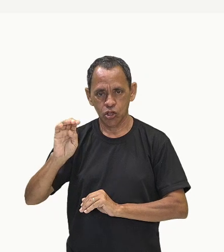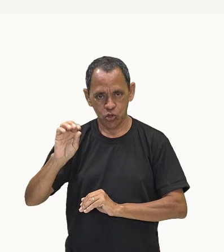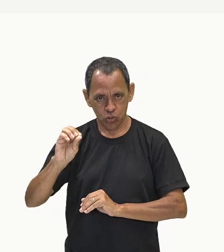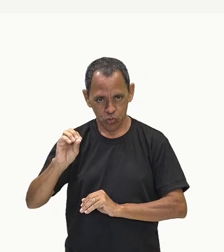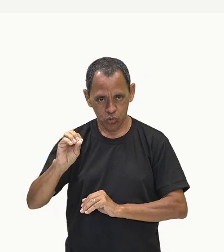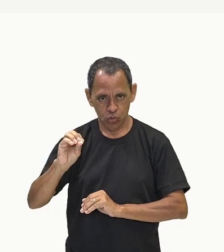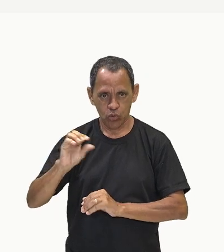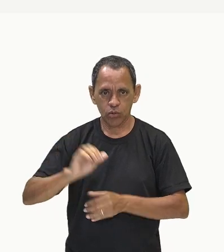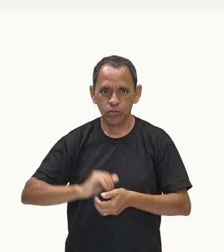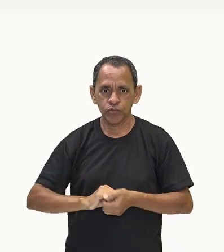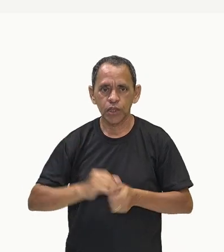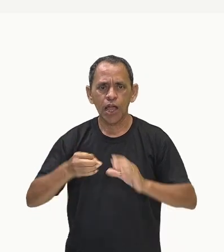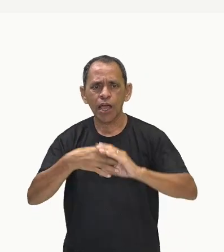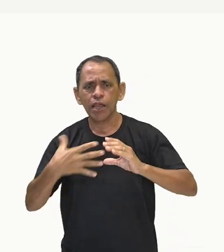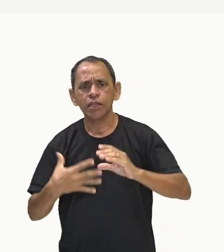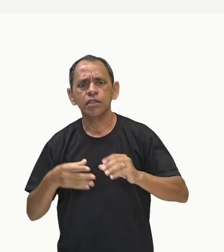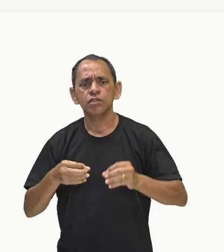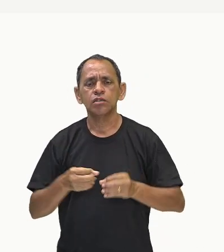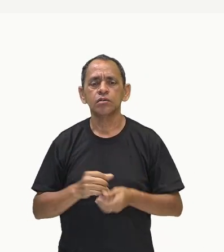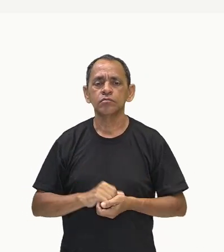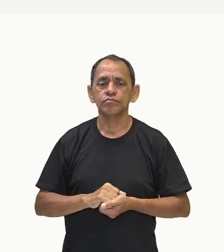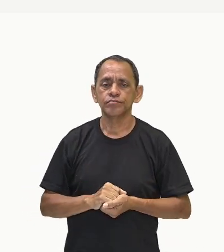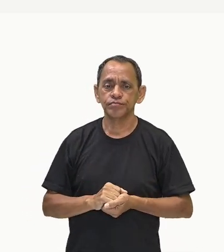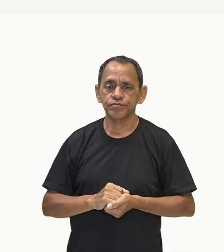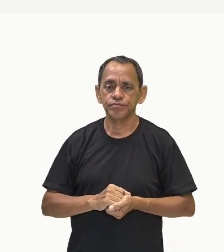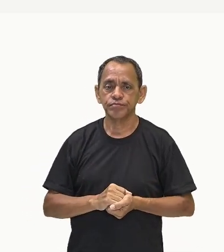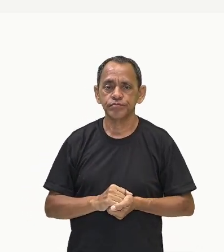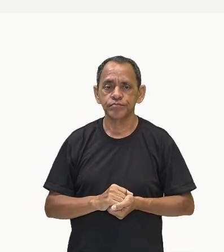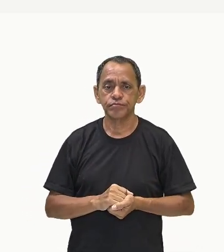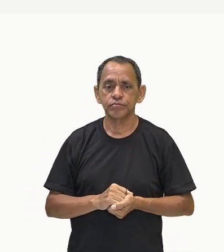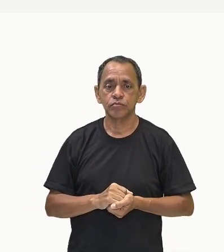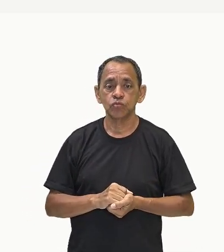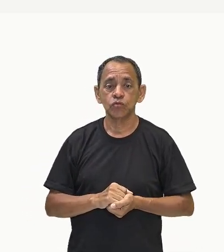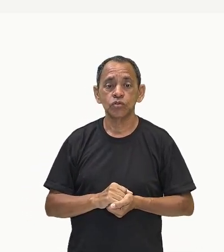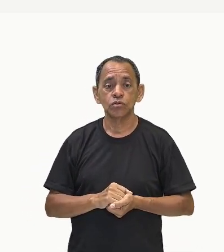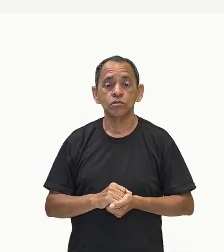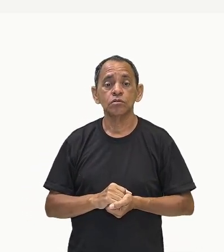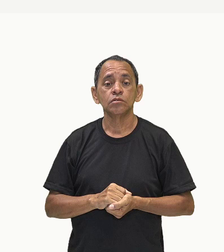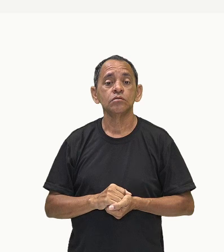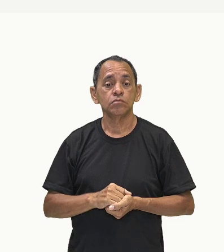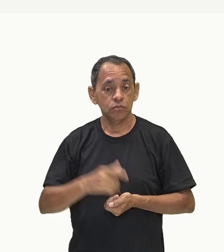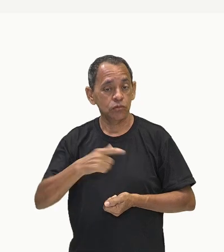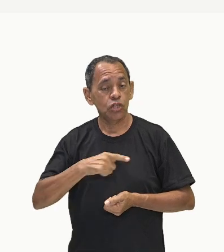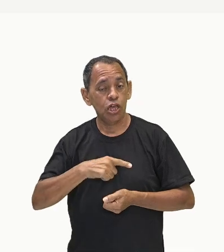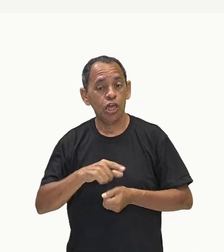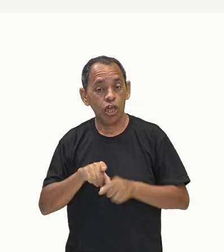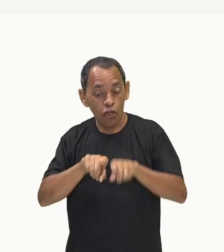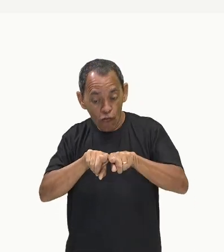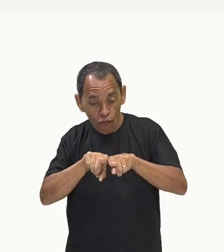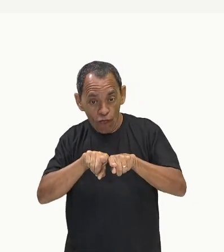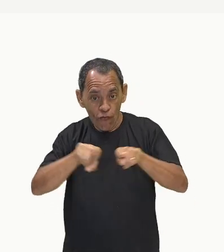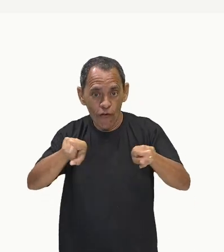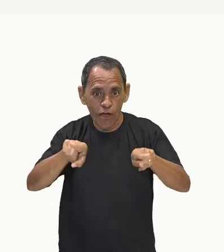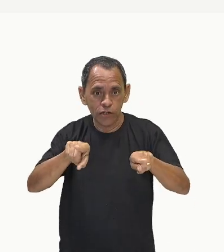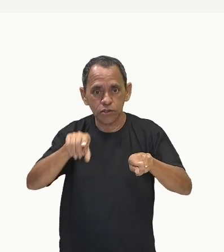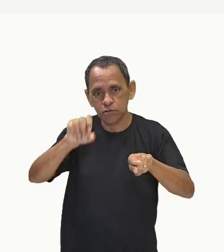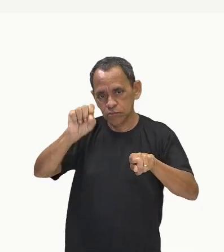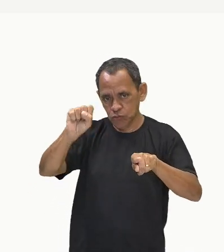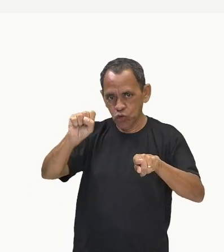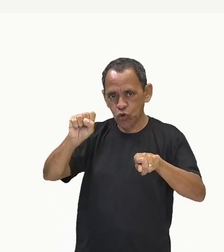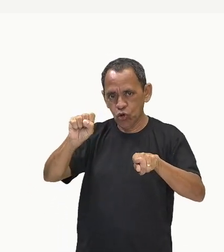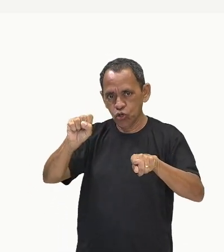características? O hexaedro, ele possui 8 vértices, vai